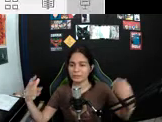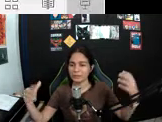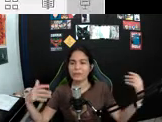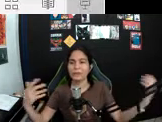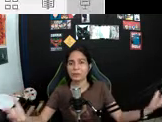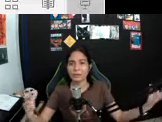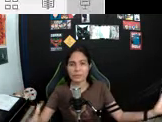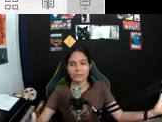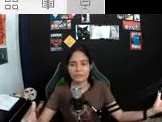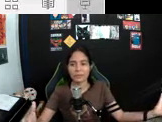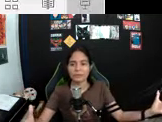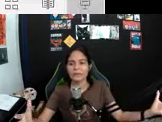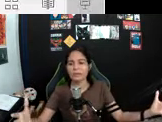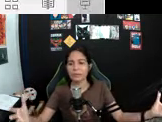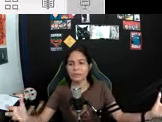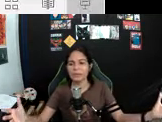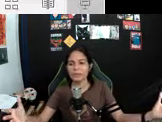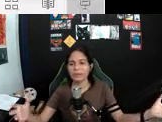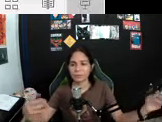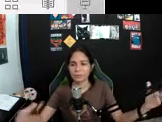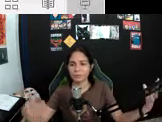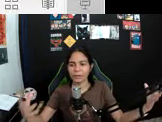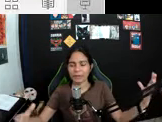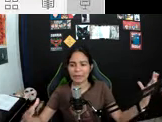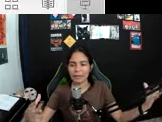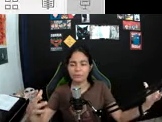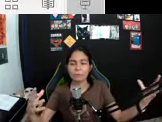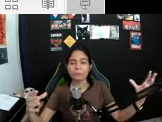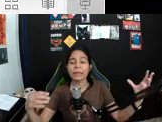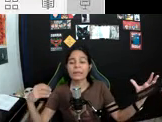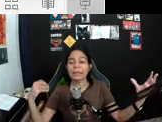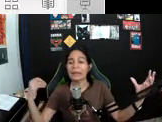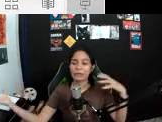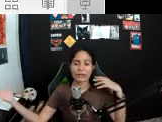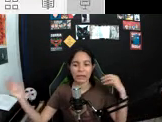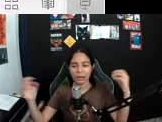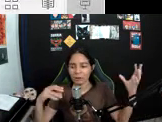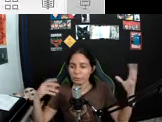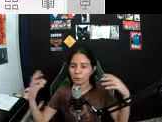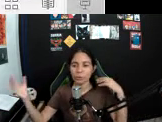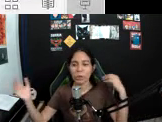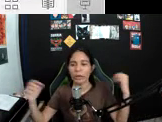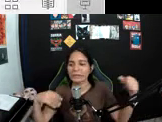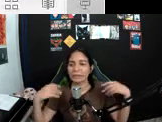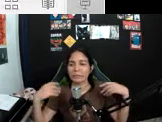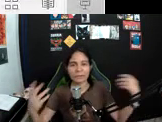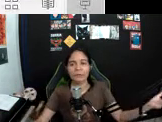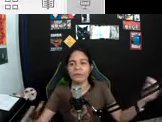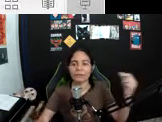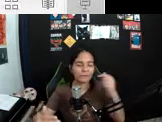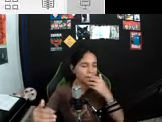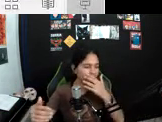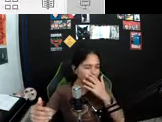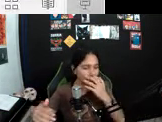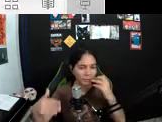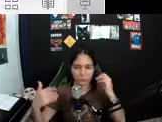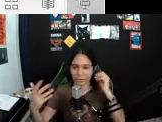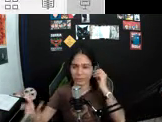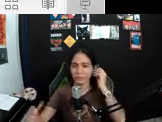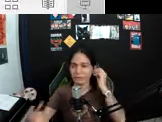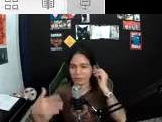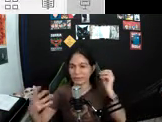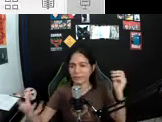porque inicialmente eles viram através da mídia, né, porque foi bem rápido. E aí chegando, todo mundo correndo saber se seu filho estava